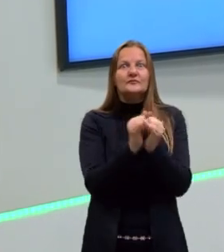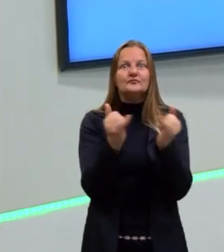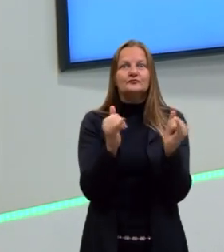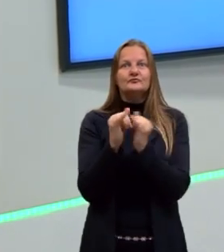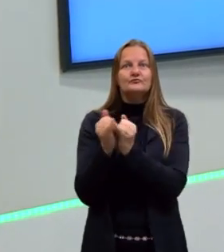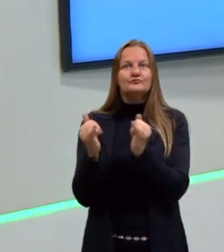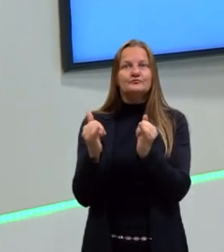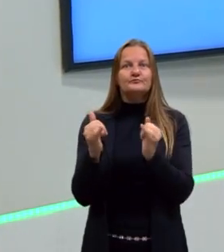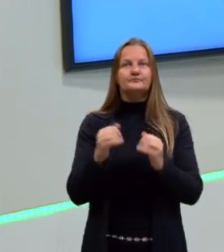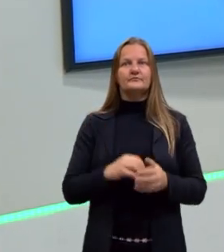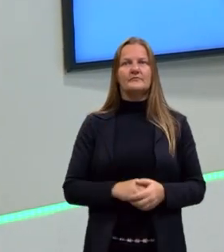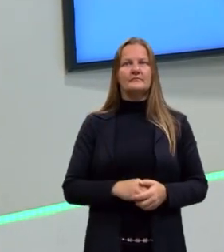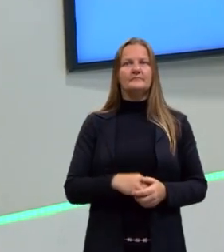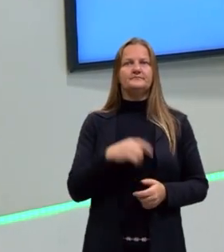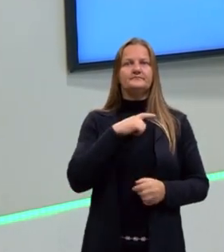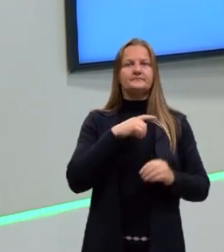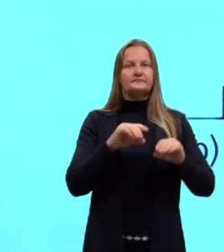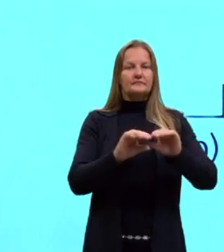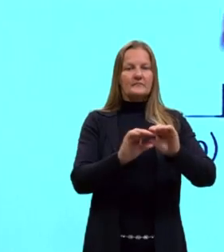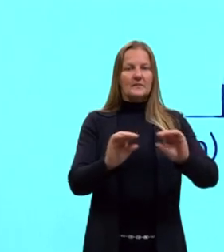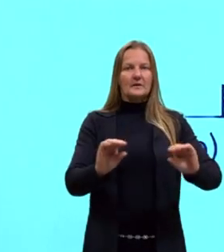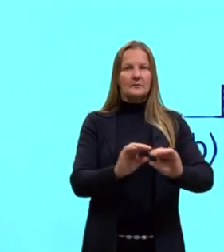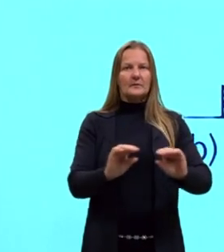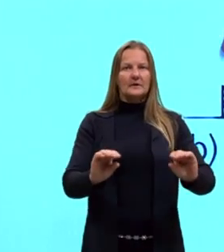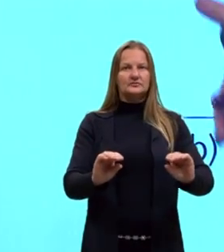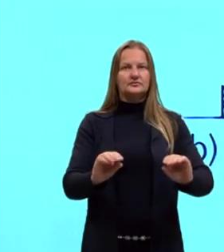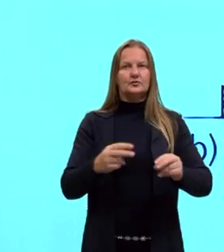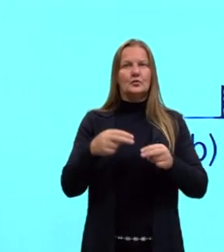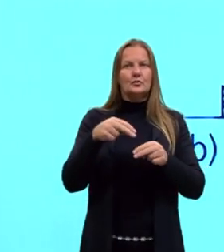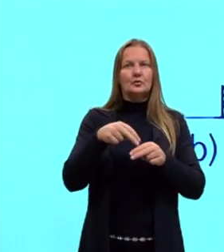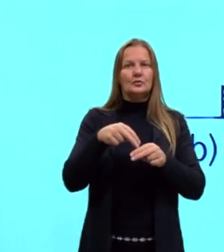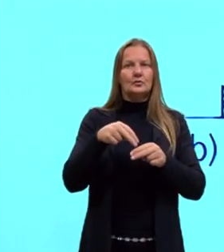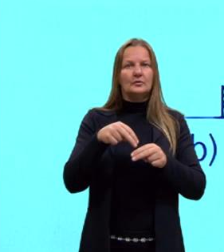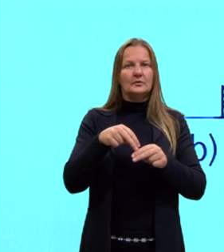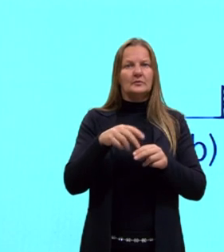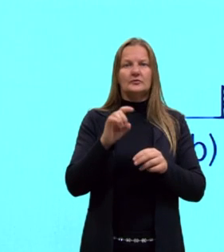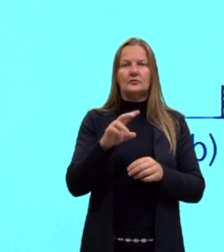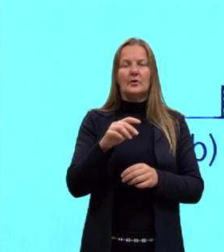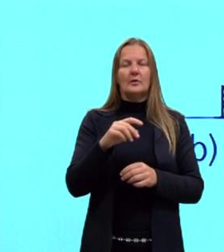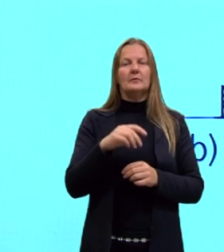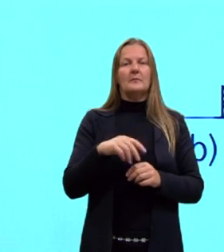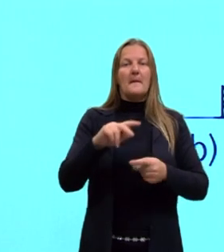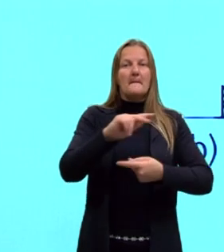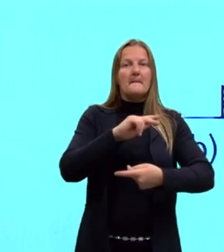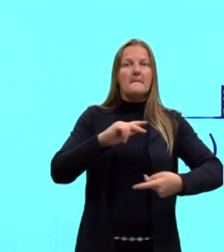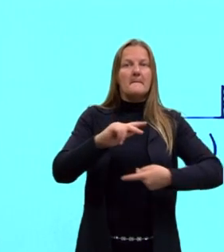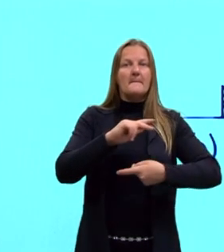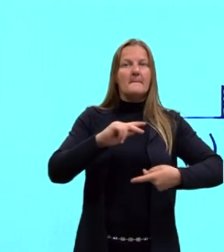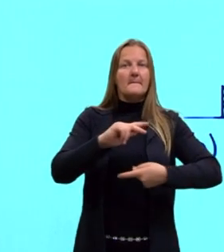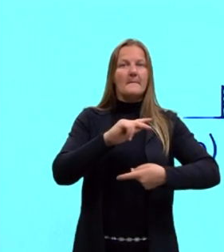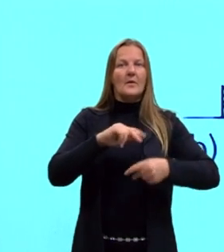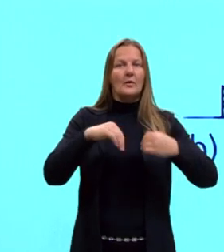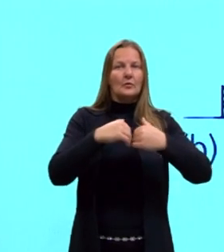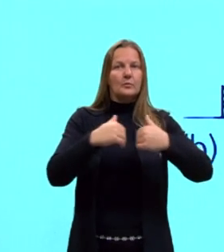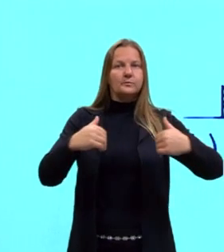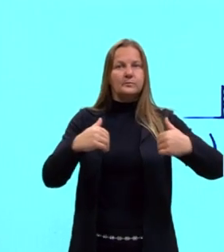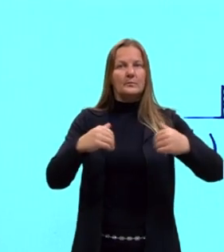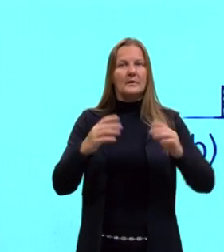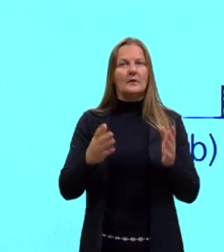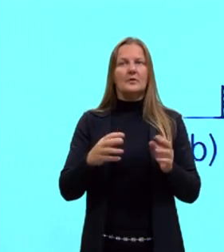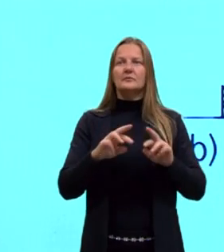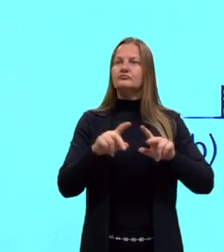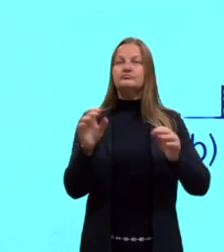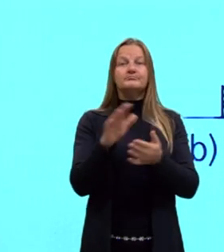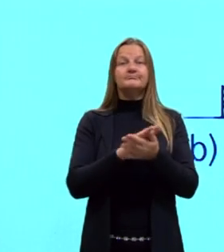dois né antes Aqui a gente tinha um o outro apenas com uma polarização é de cargas uma separação agora